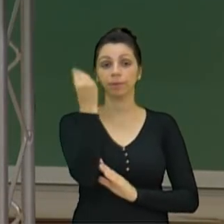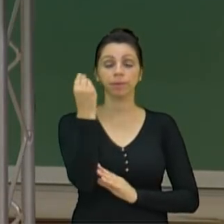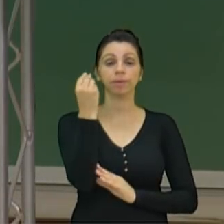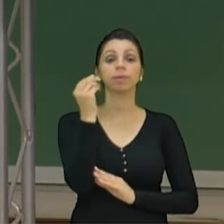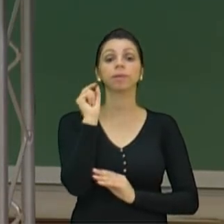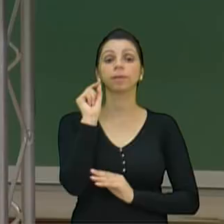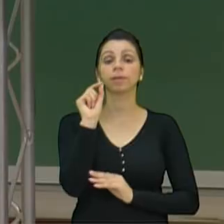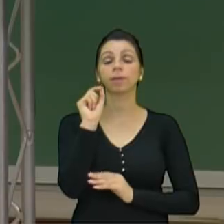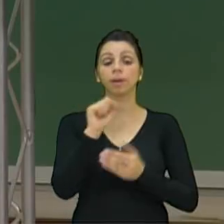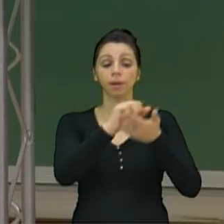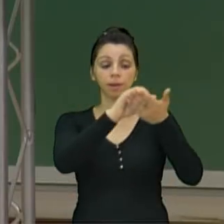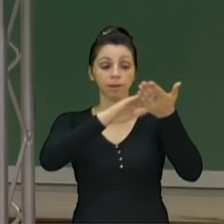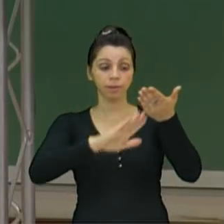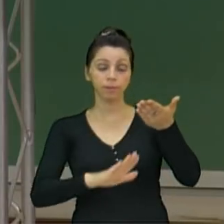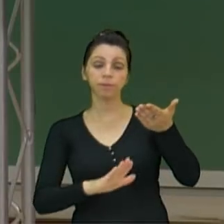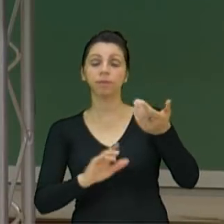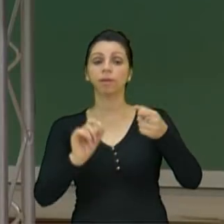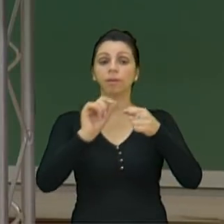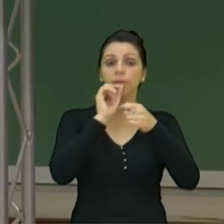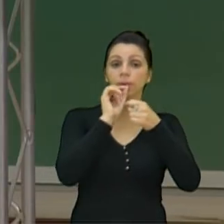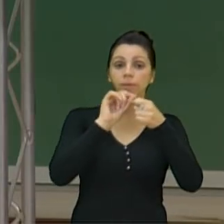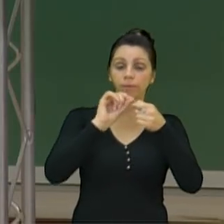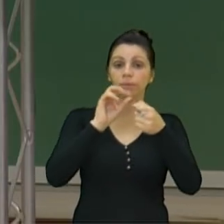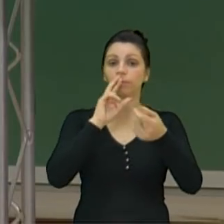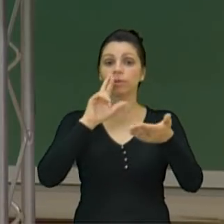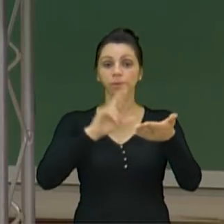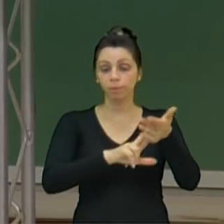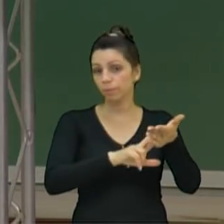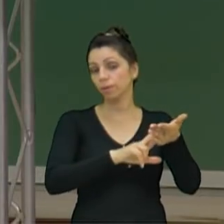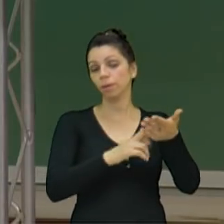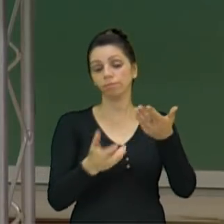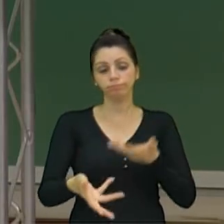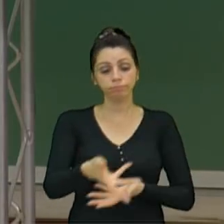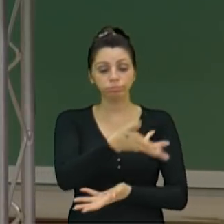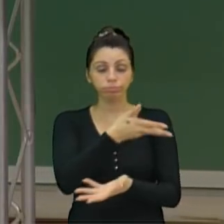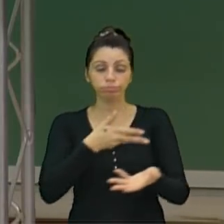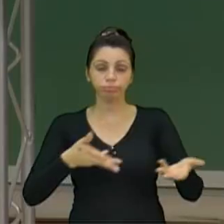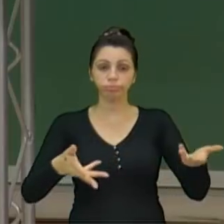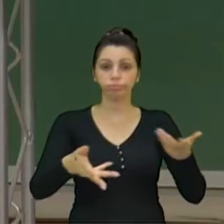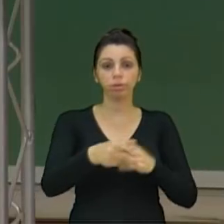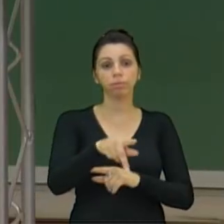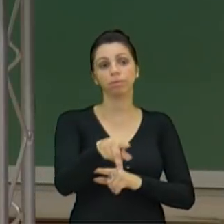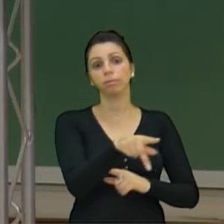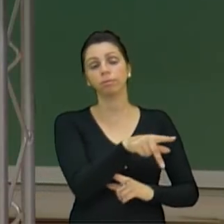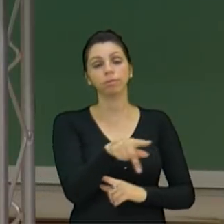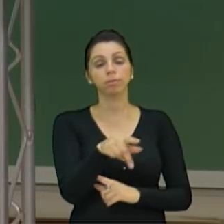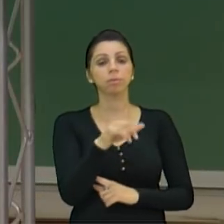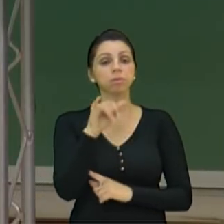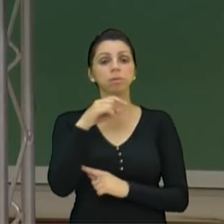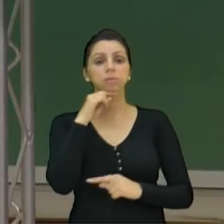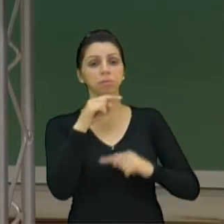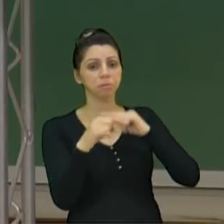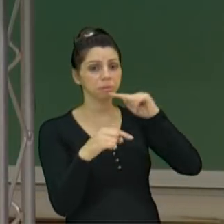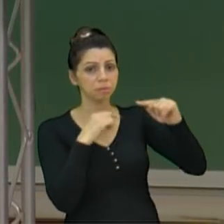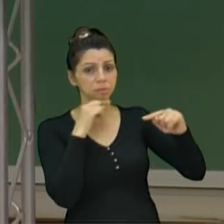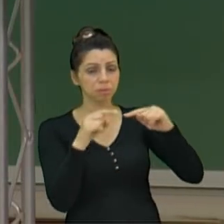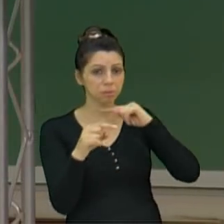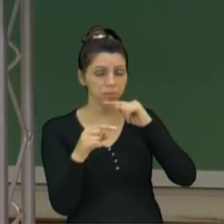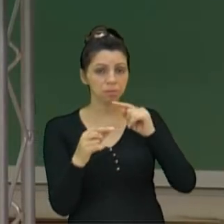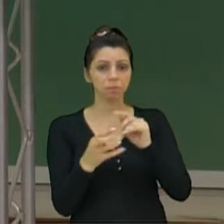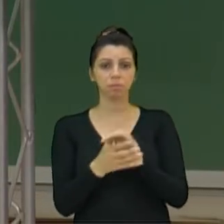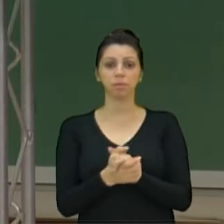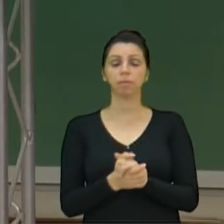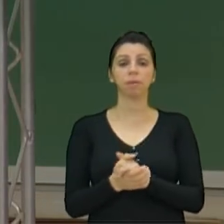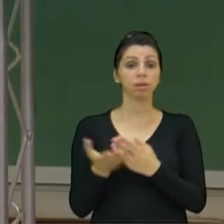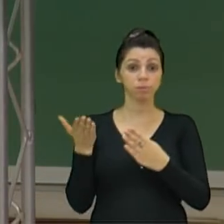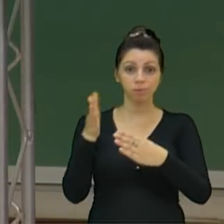de deixar suas atividades em dia, responder elas, né, interagir com os seus professores, se surgirem dúvidas, né? Nós estamos aí